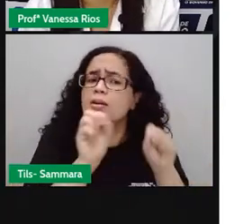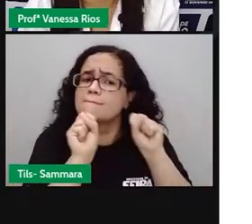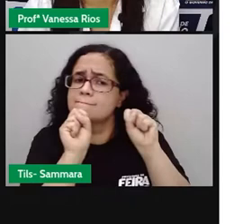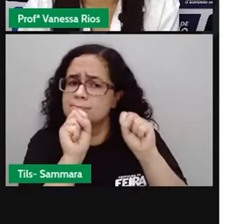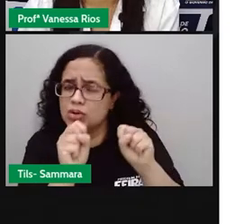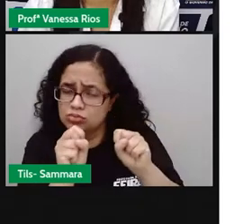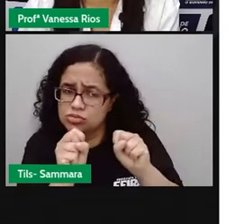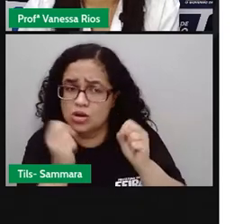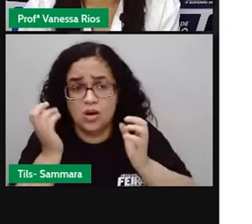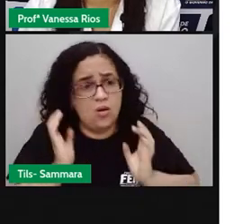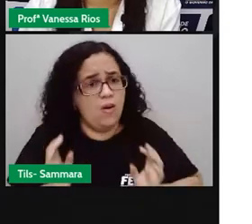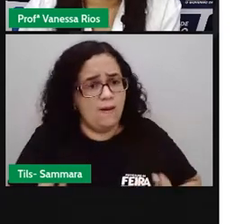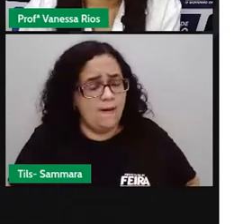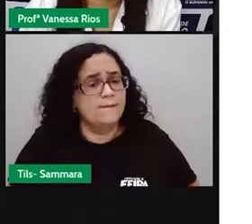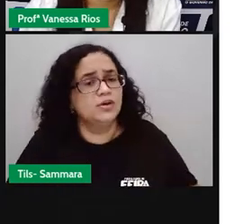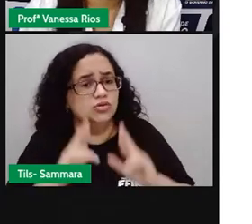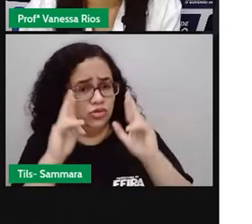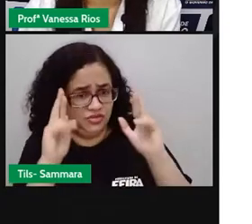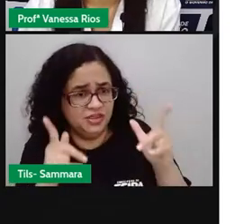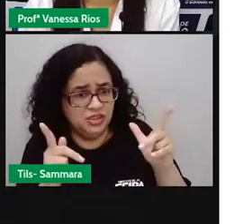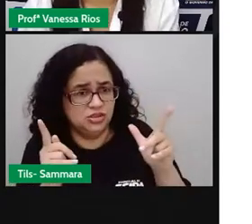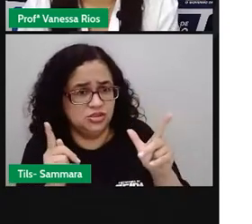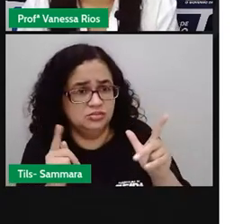ter comportamentos diferentes?